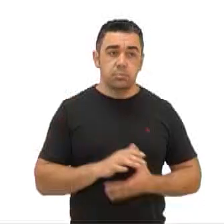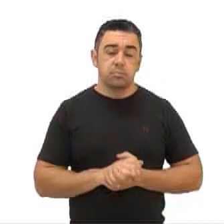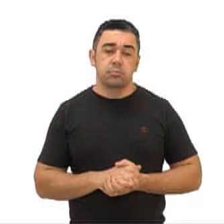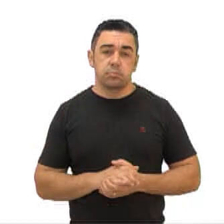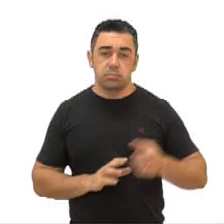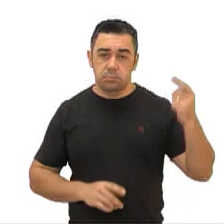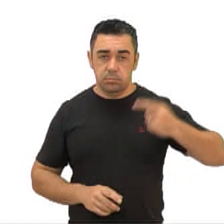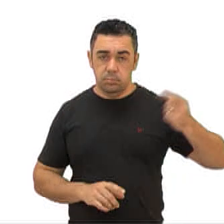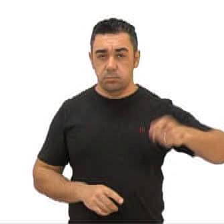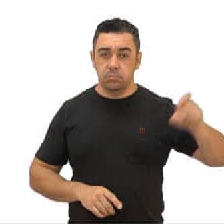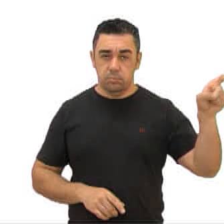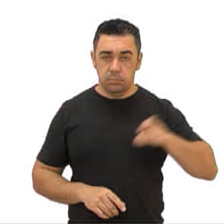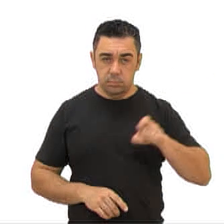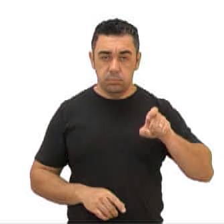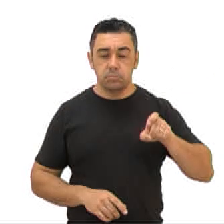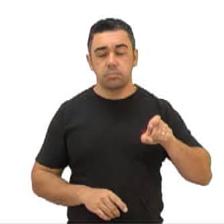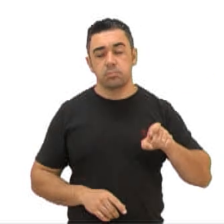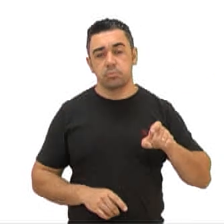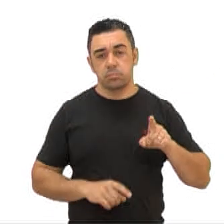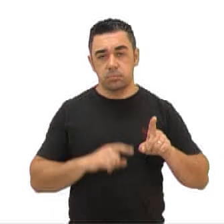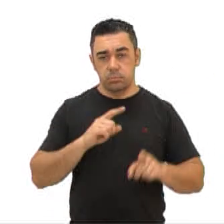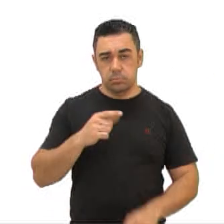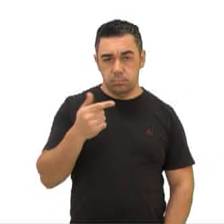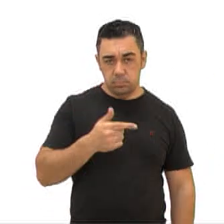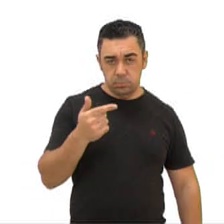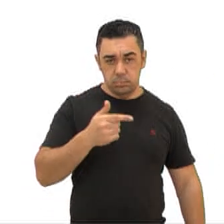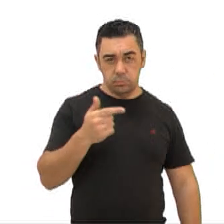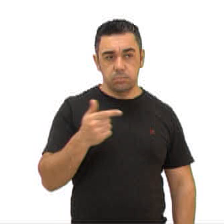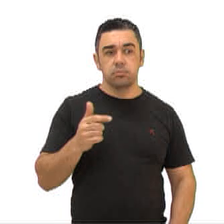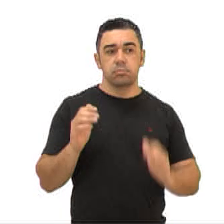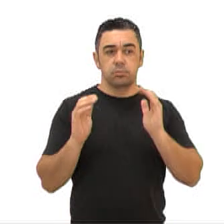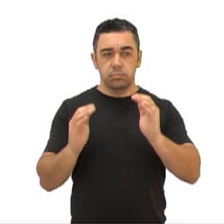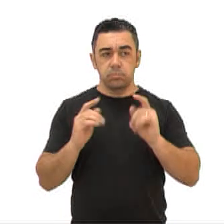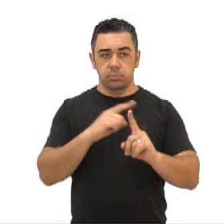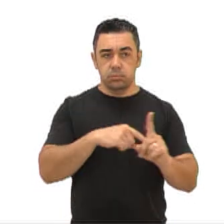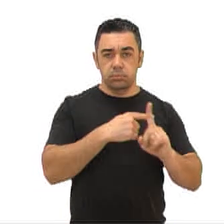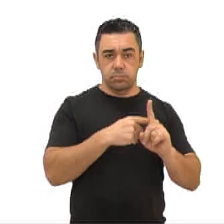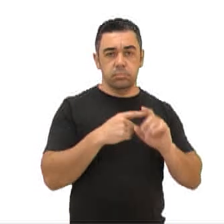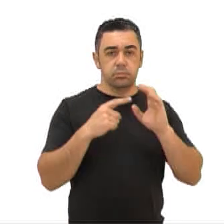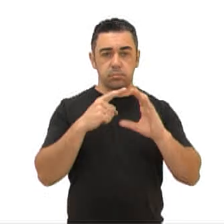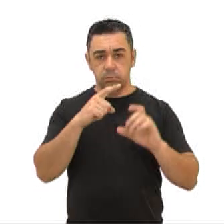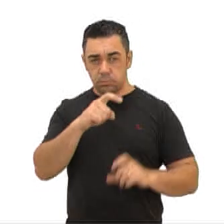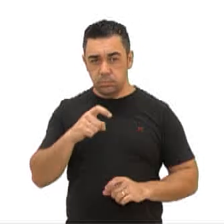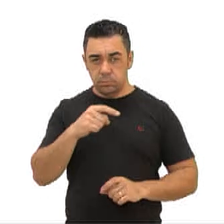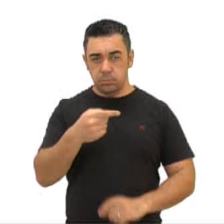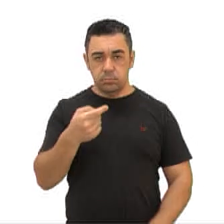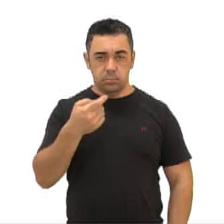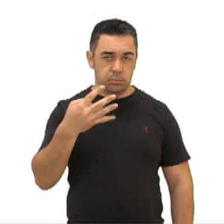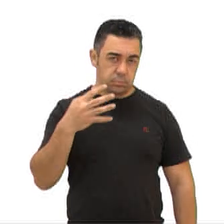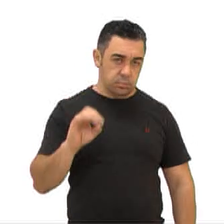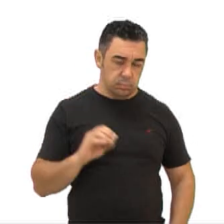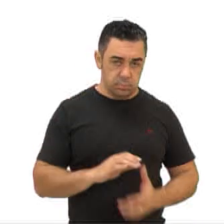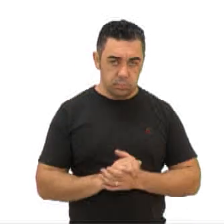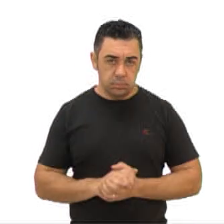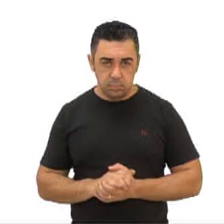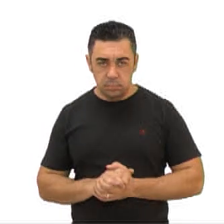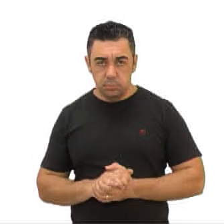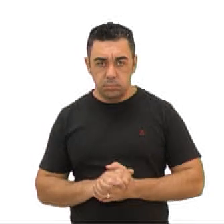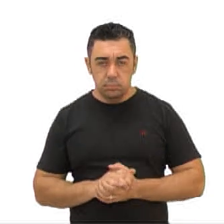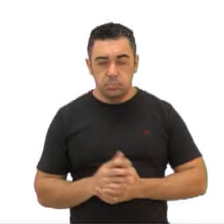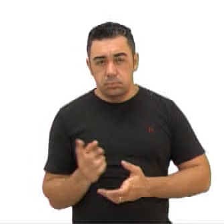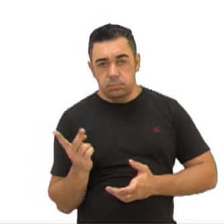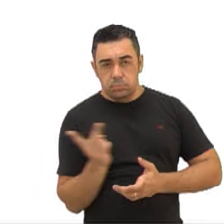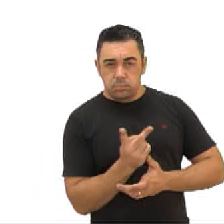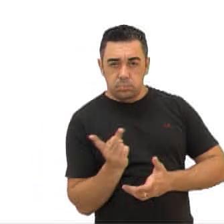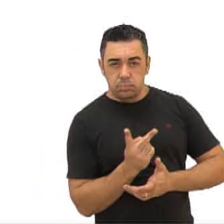primeira caixa, X laranjas, segunda caixa, X laranjas, menos 140. E as